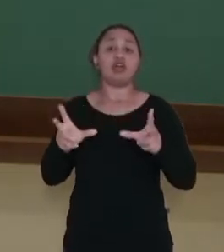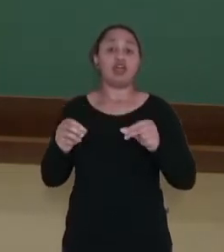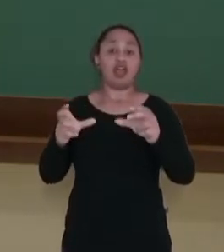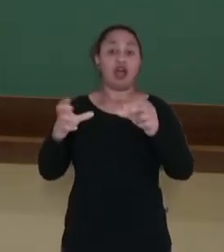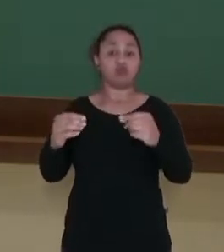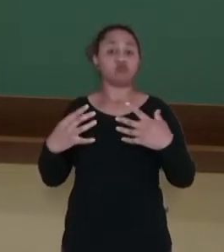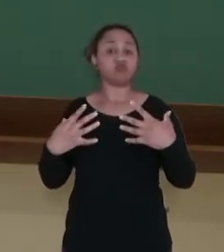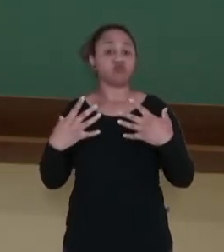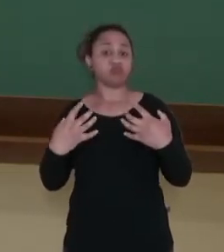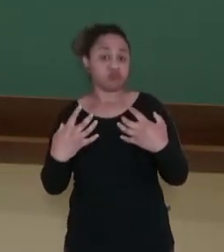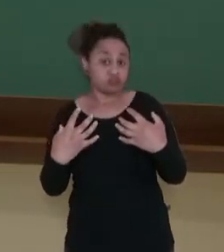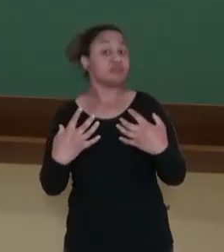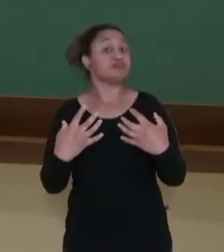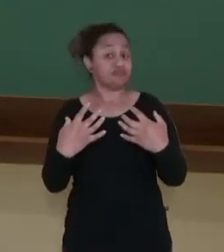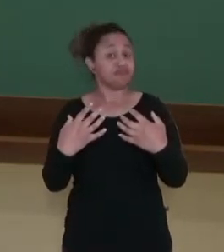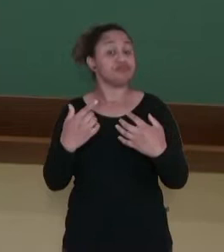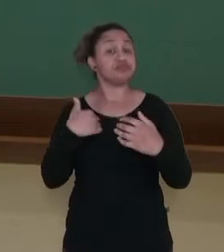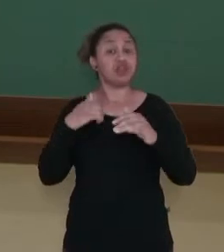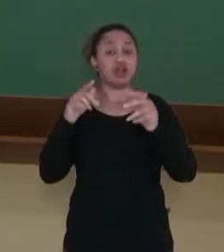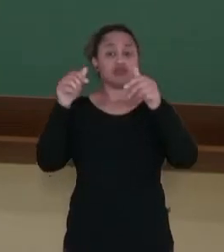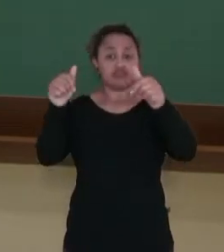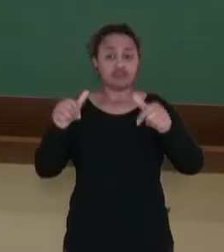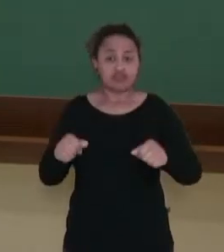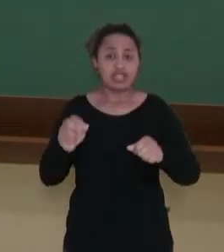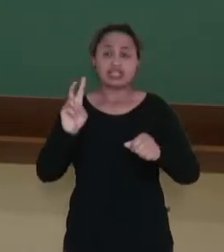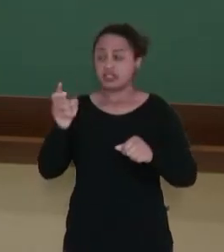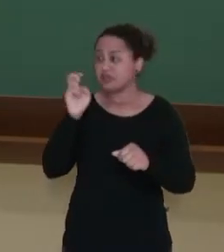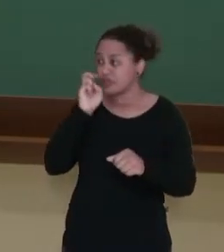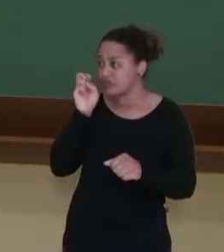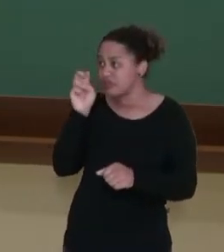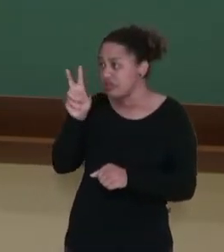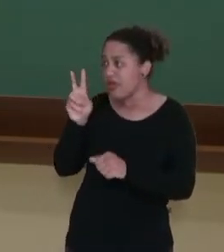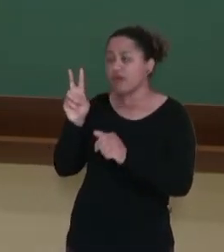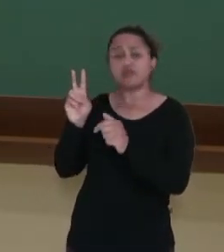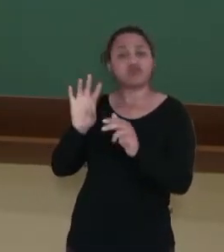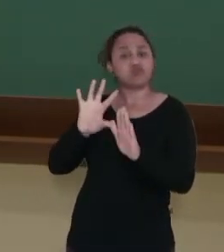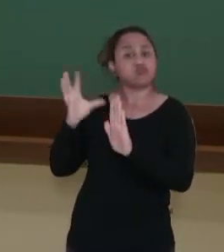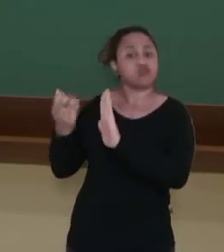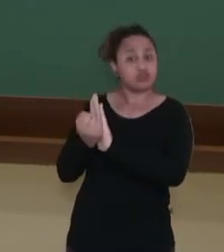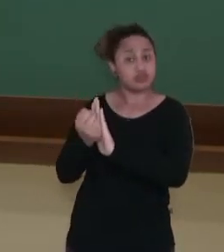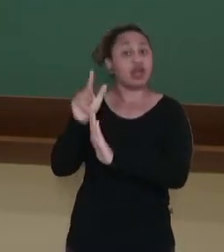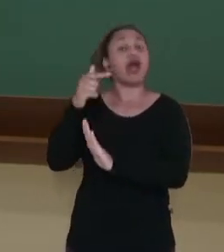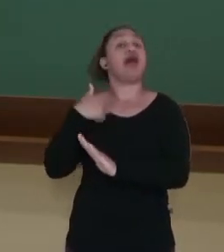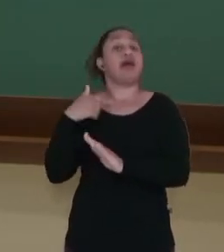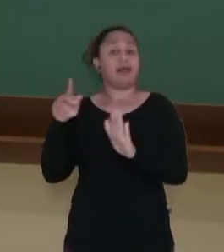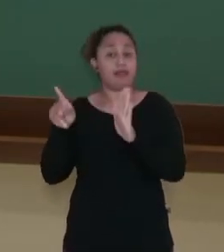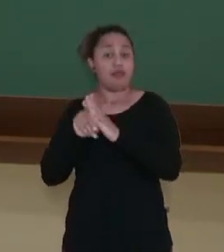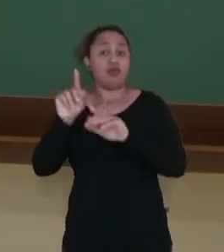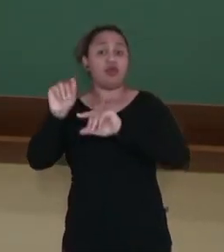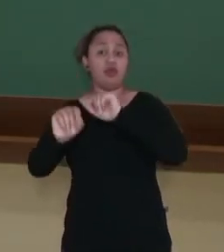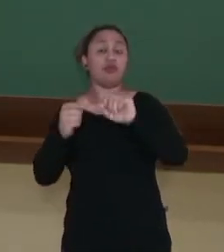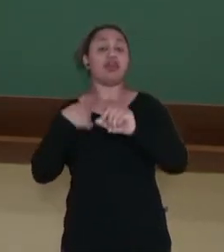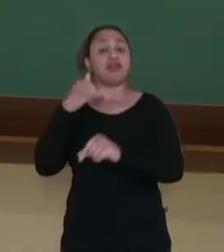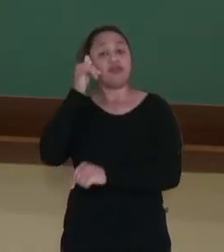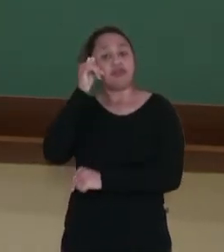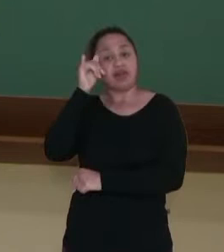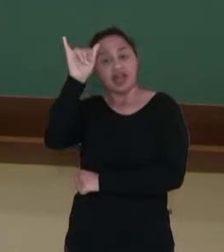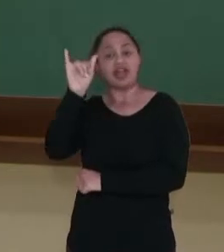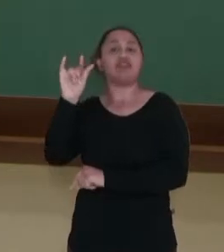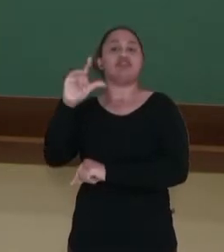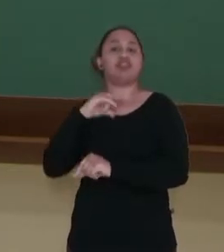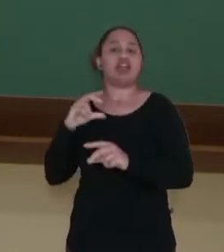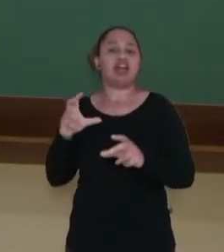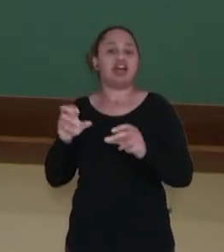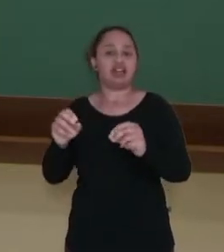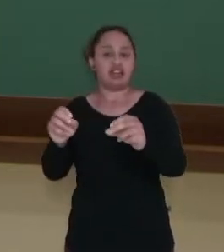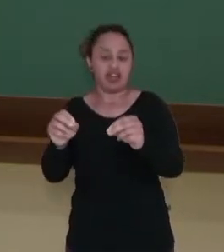Campanha, né? O cartaz de campanha. Toda vez que você vê esse desenho aqui, então está se referindo à prevenção do câncer